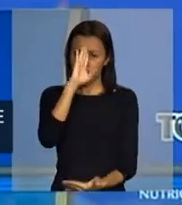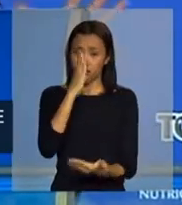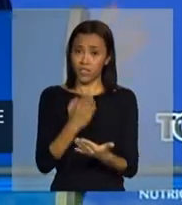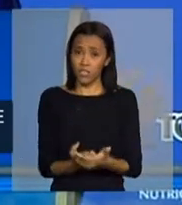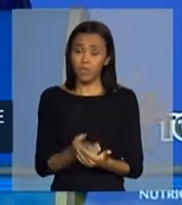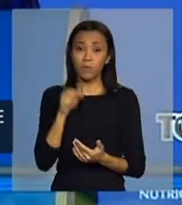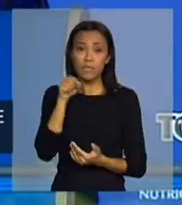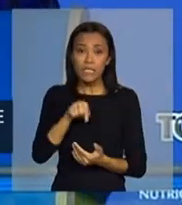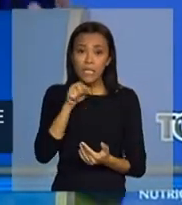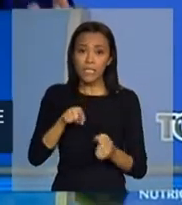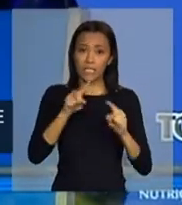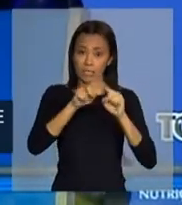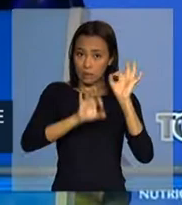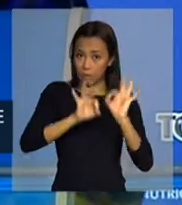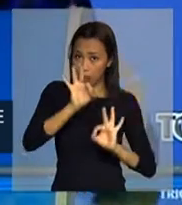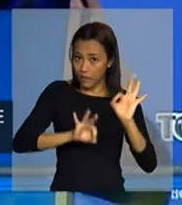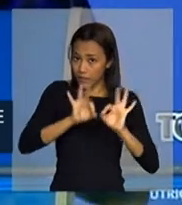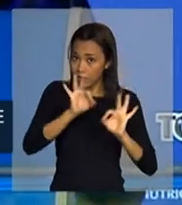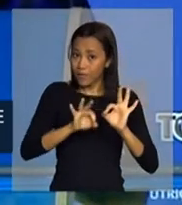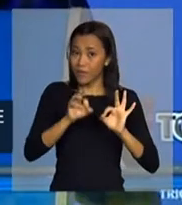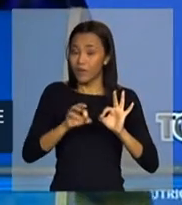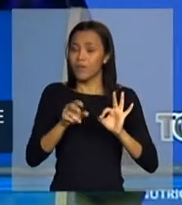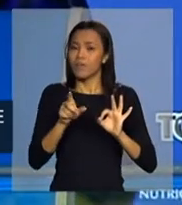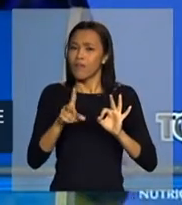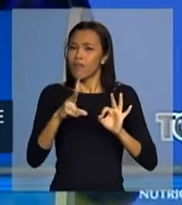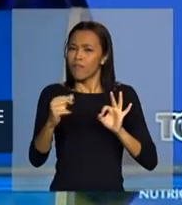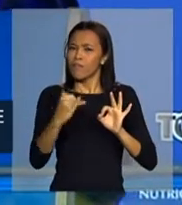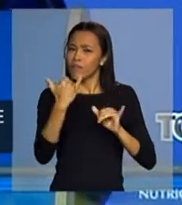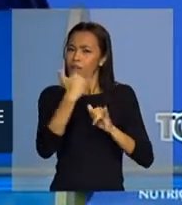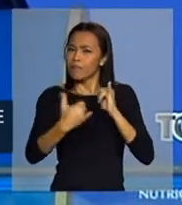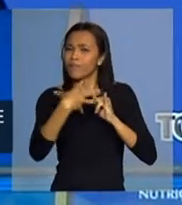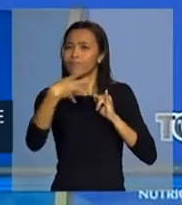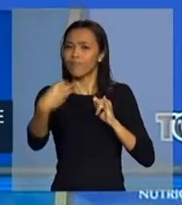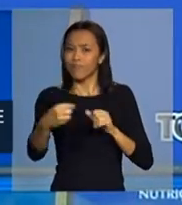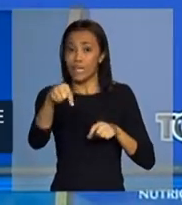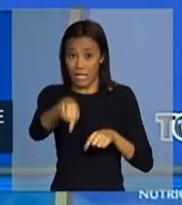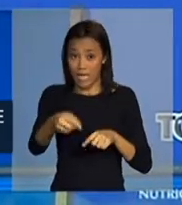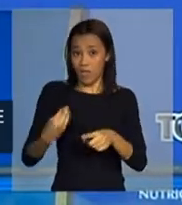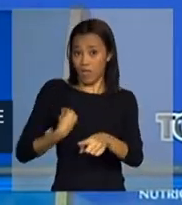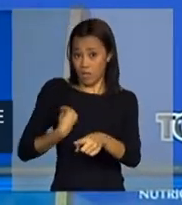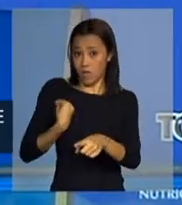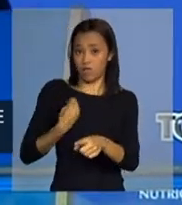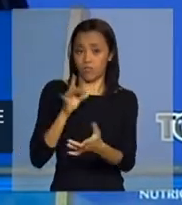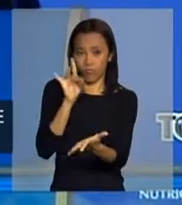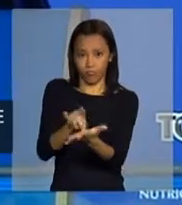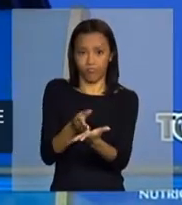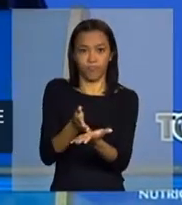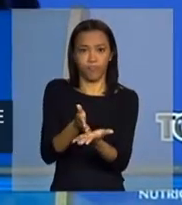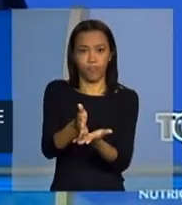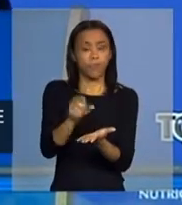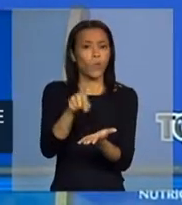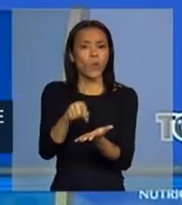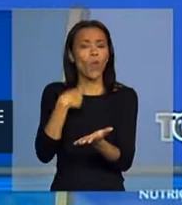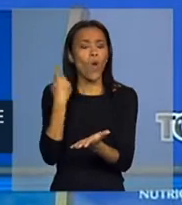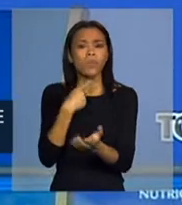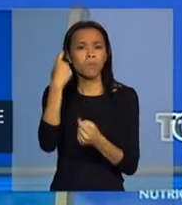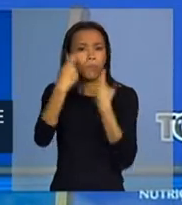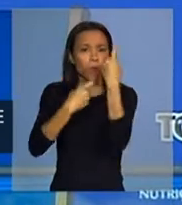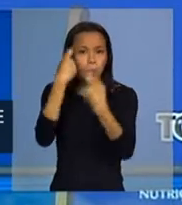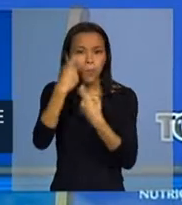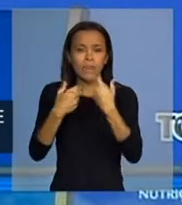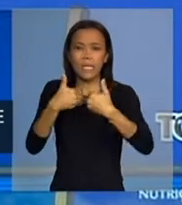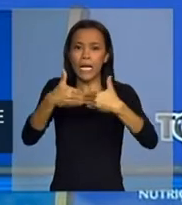terá características desse outro que ainda está em vigência, que é: nós vamos estar preocupados com